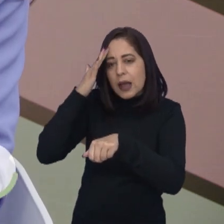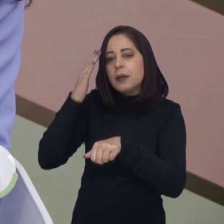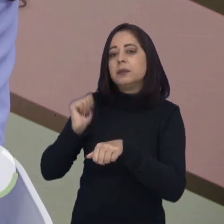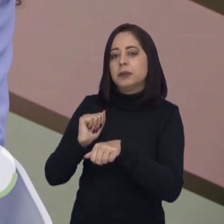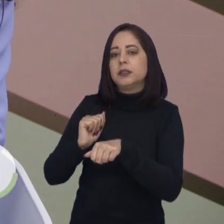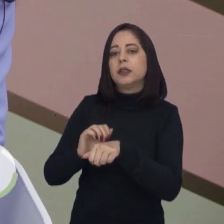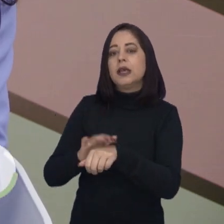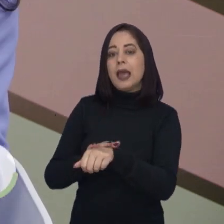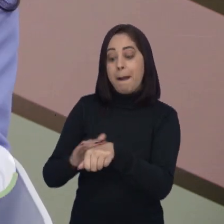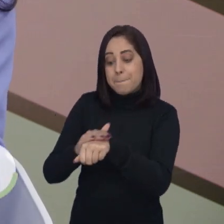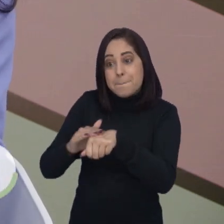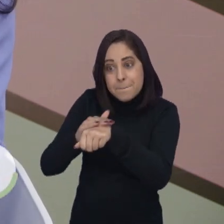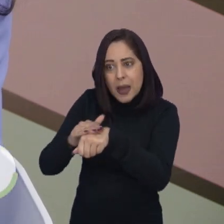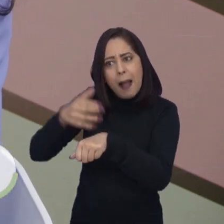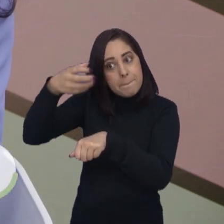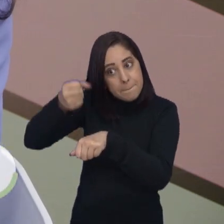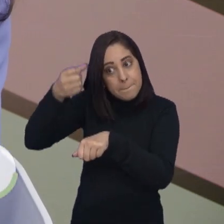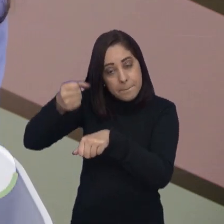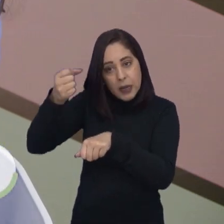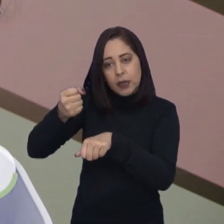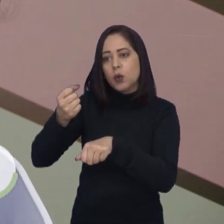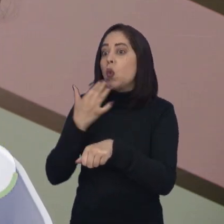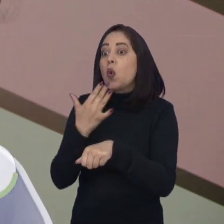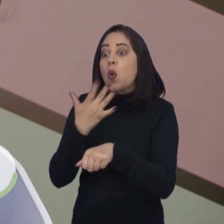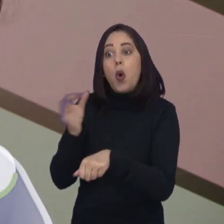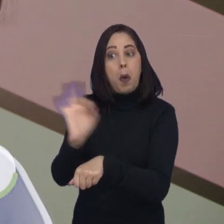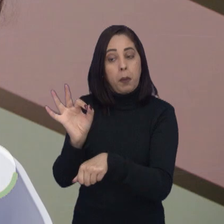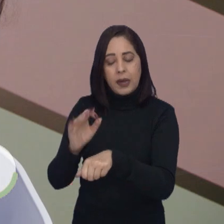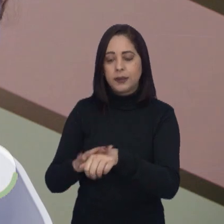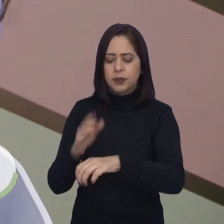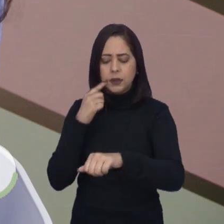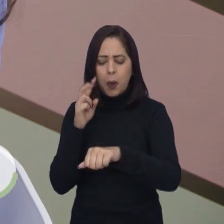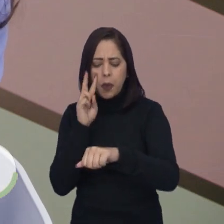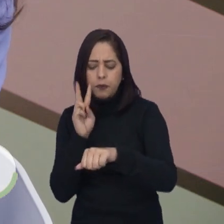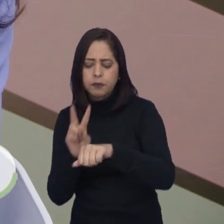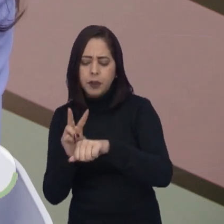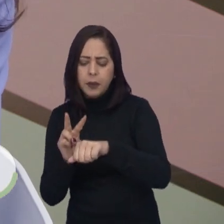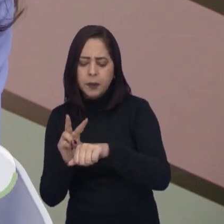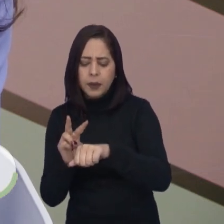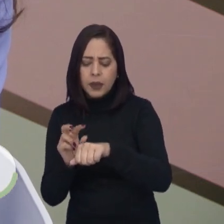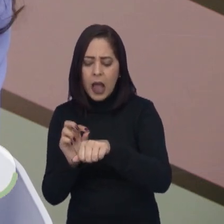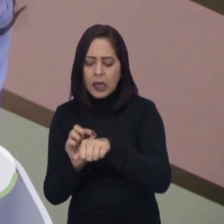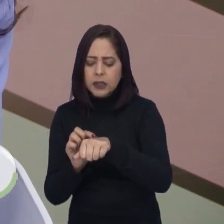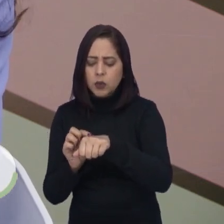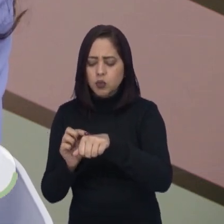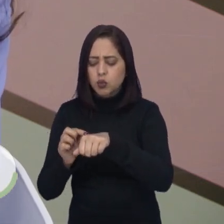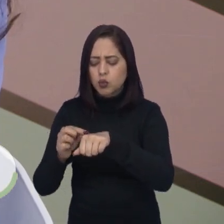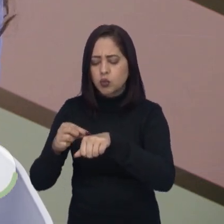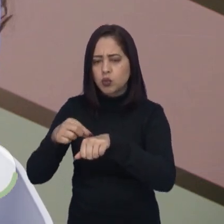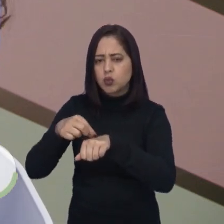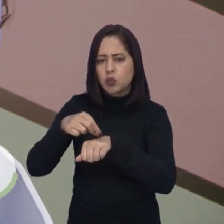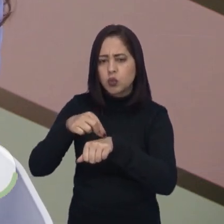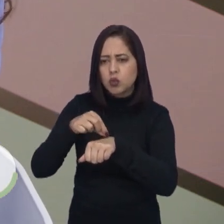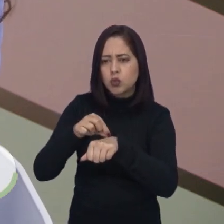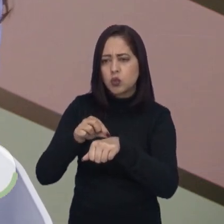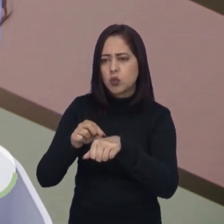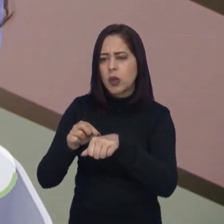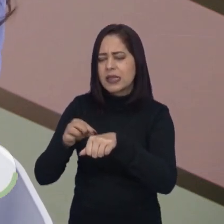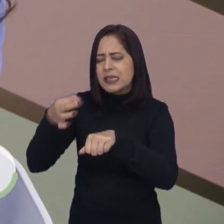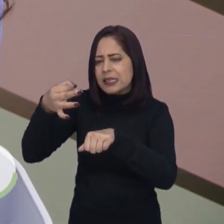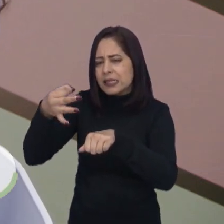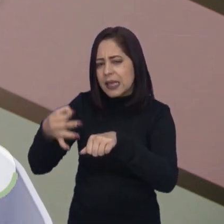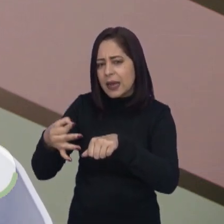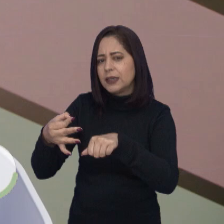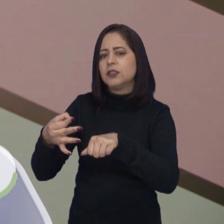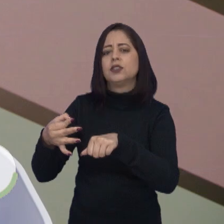abaixo da pele, é bem branco, sem cor. E as bordas da lesão são bem definidas, bem certinhas,